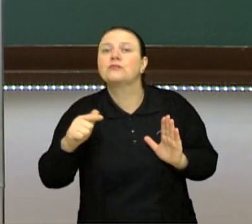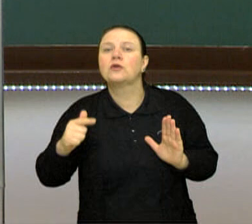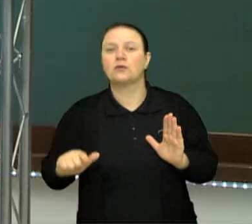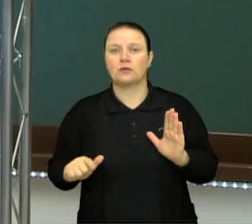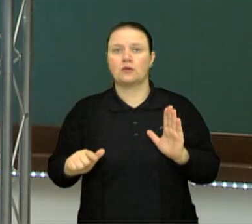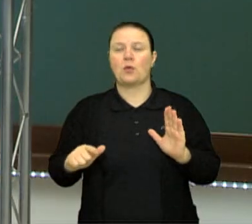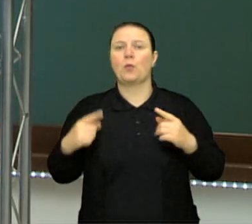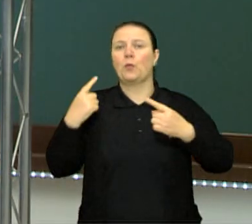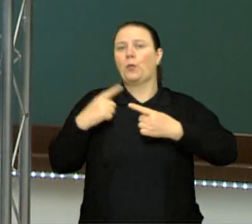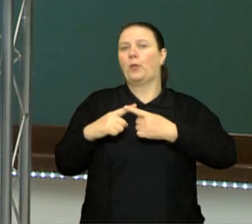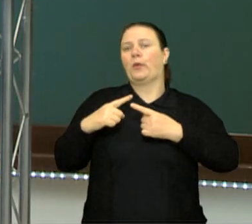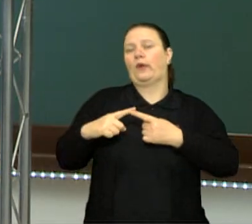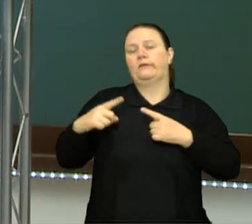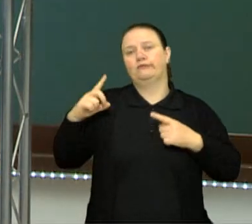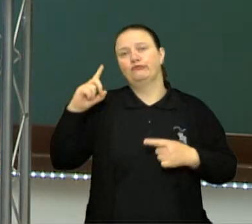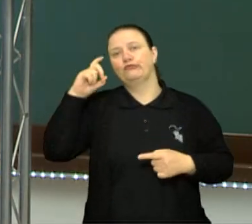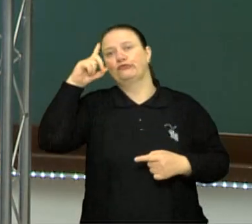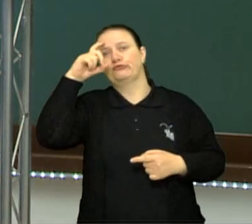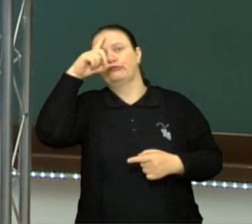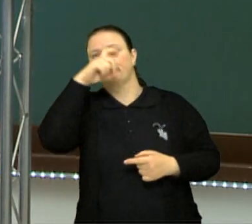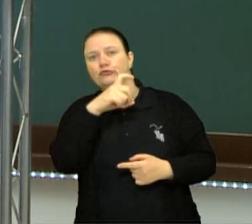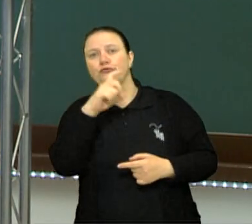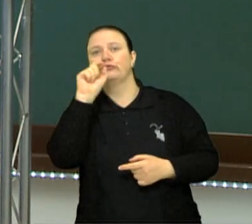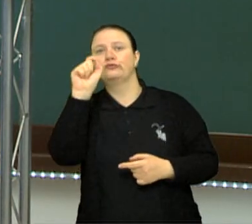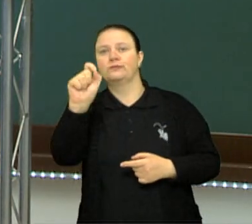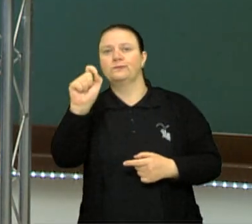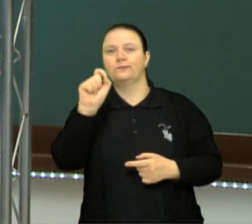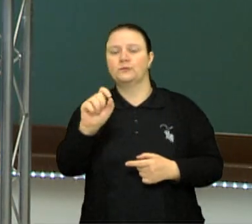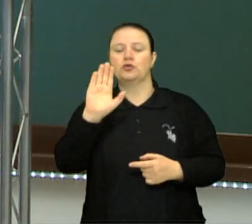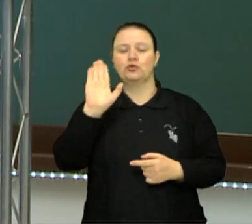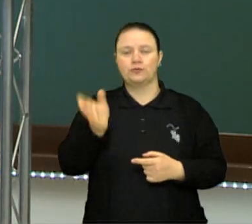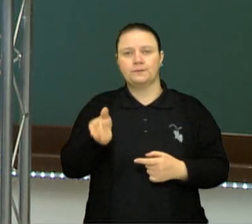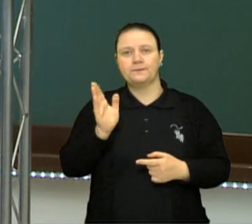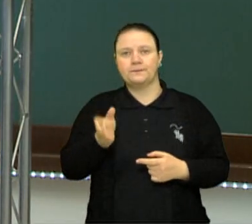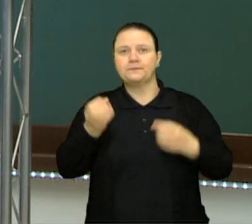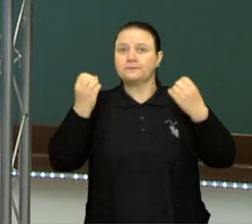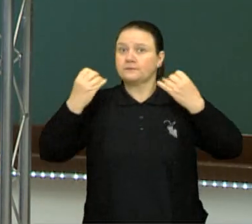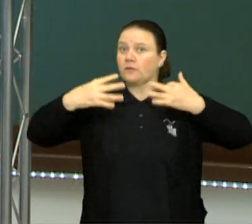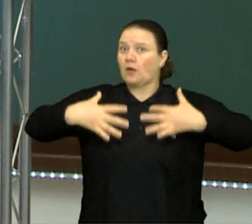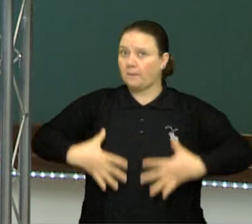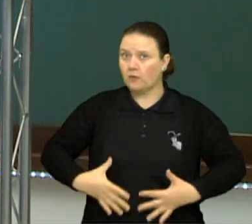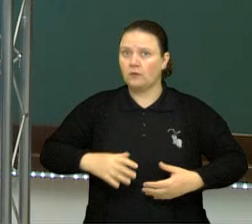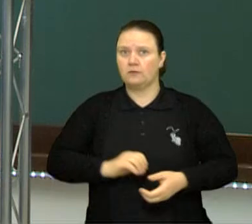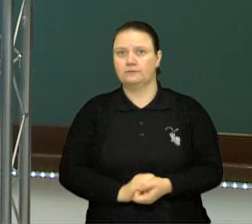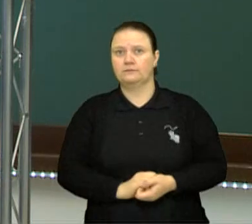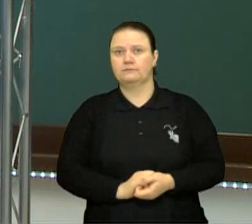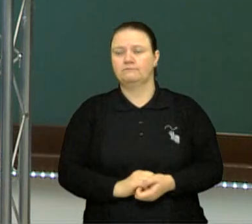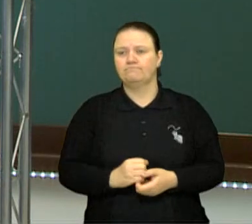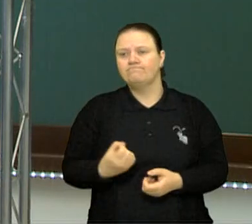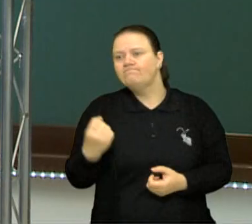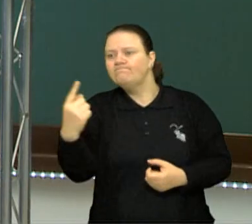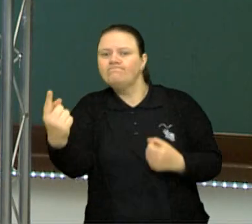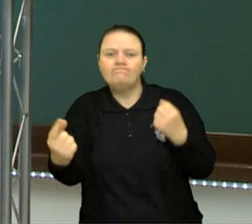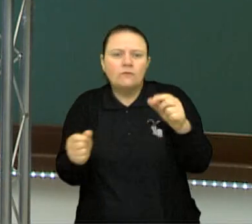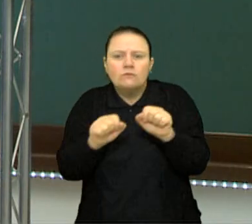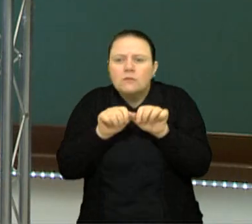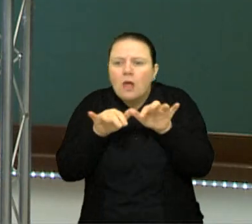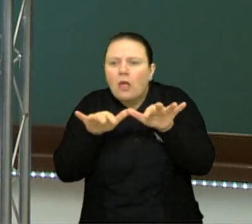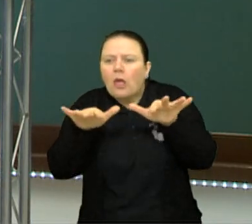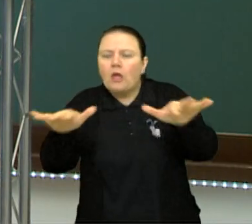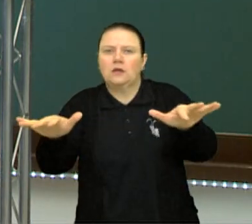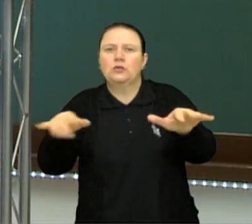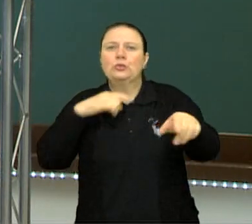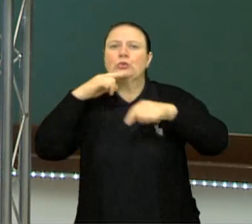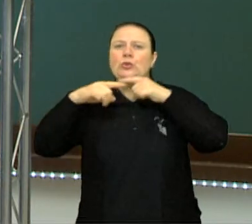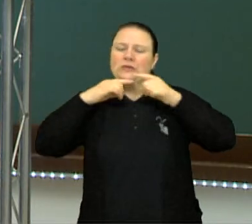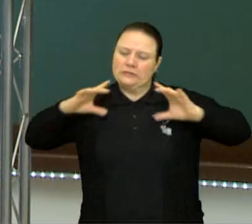muito difícil, principalmente pelo que já falamos anteriormente. Eles ficam dispersos pelo território, não conseguem ter uma